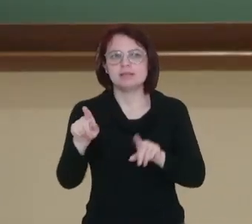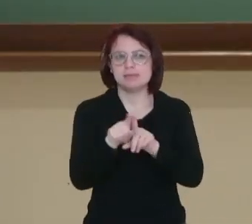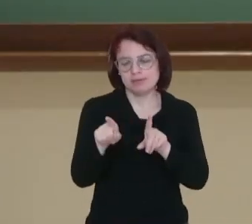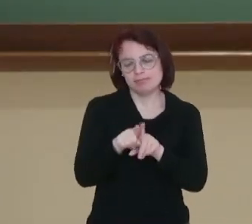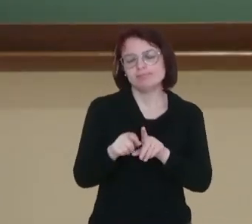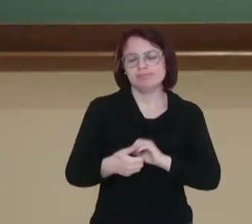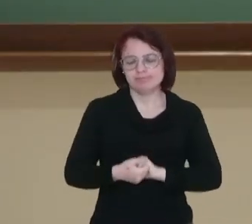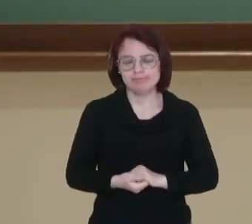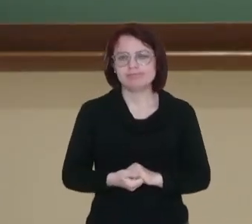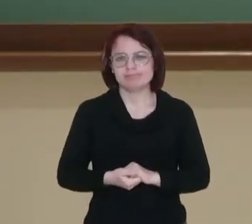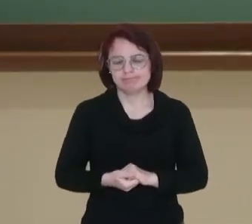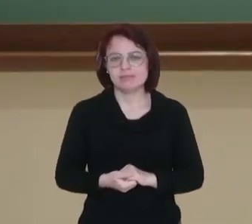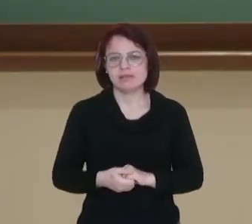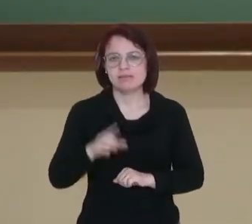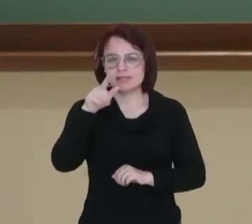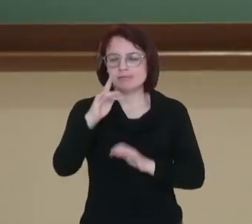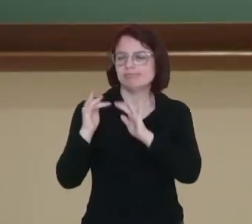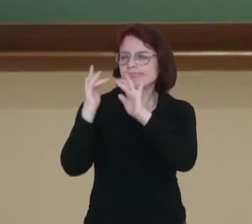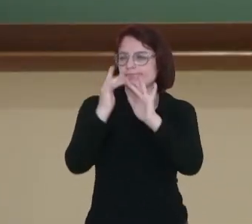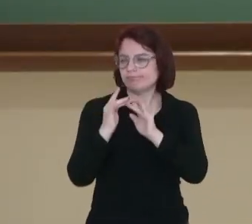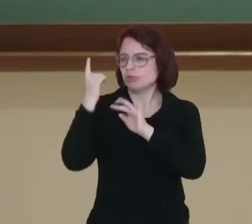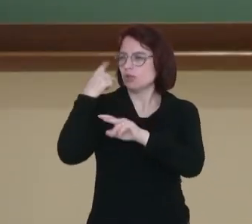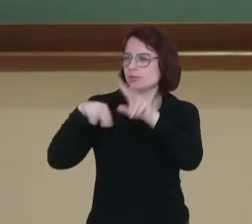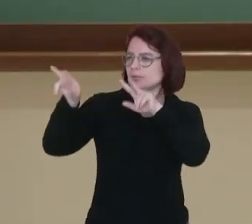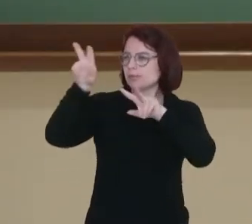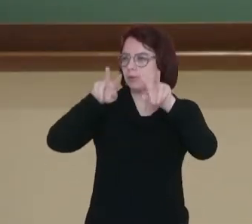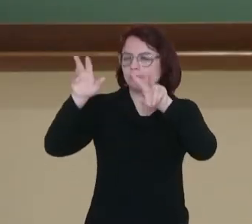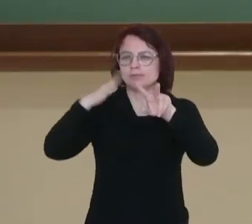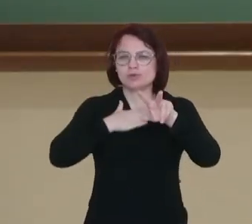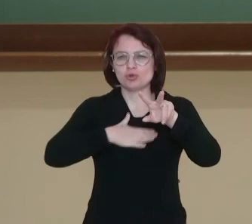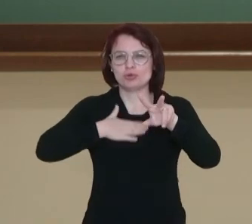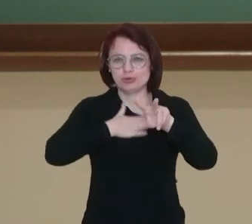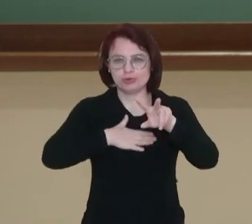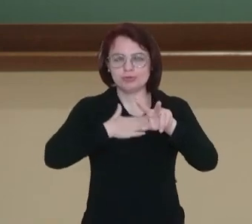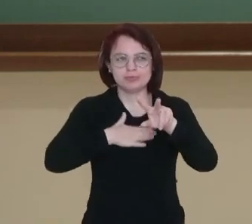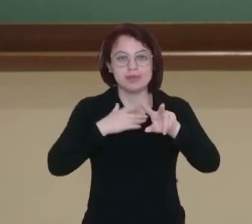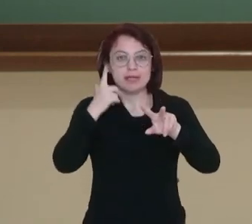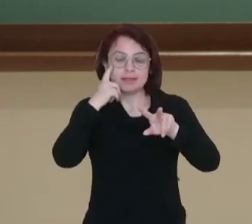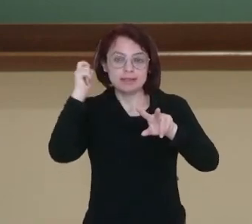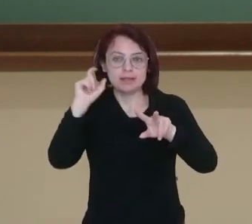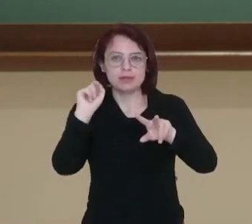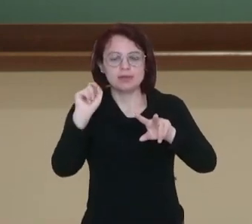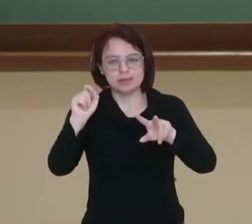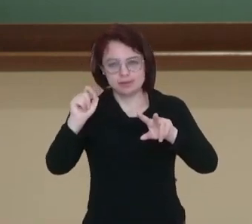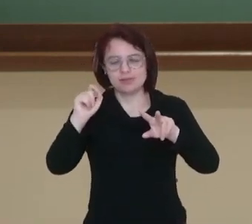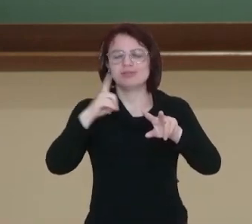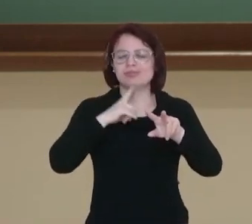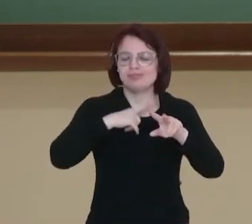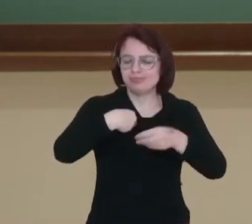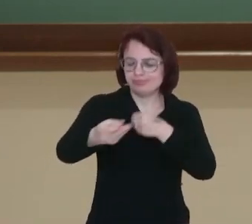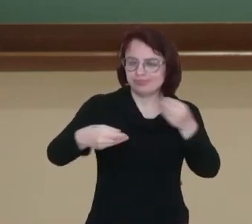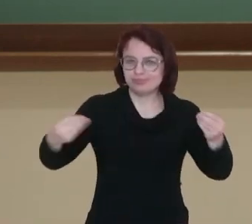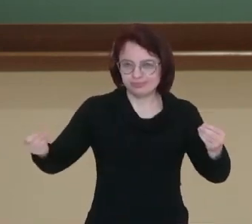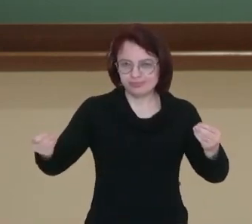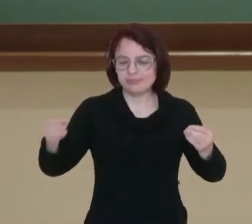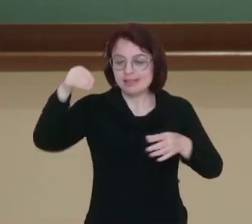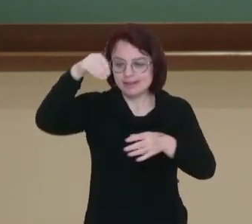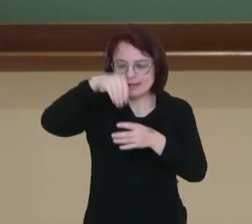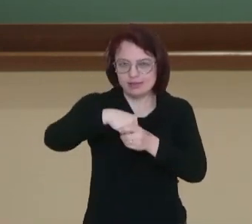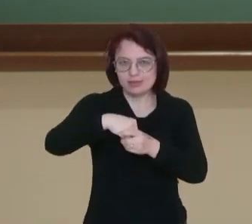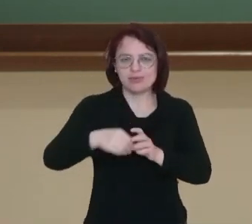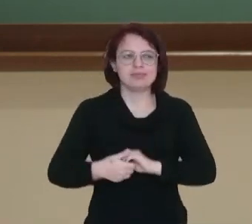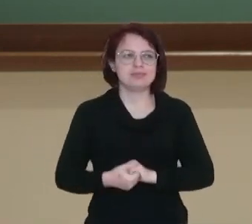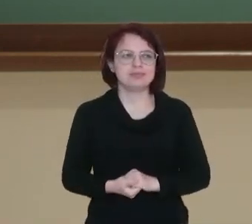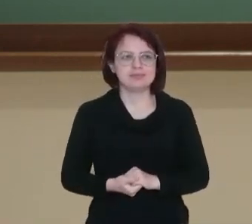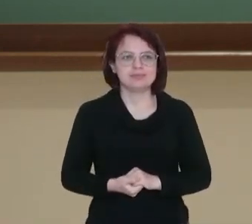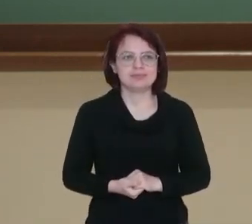legal essa harmonização que a gente fala, né? Então, as ideias ali bem distribuídas dentro do seu cartaz de